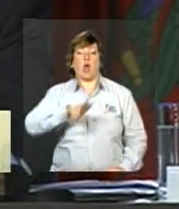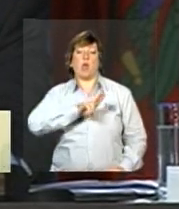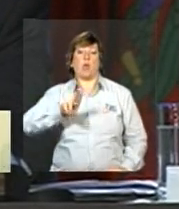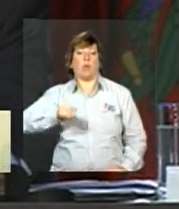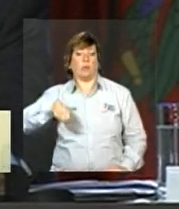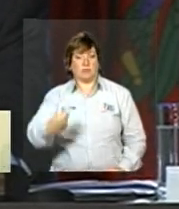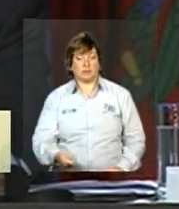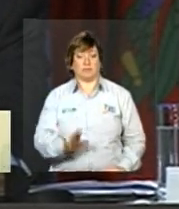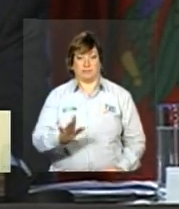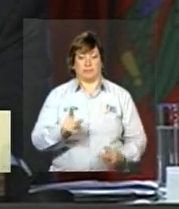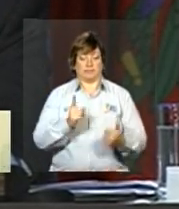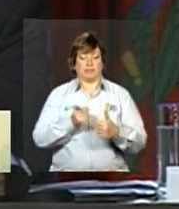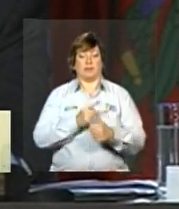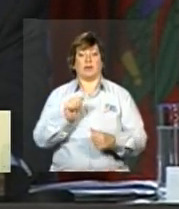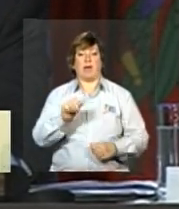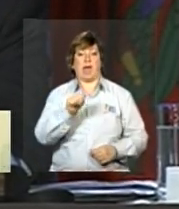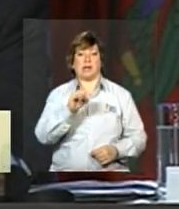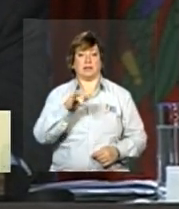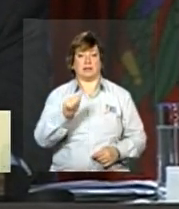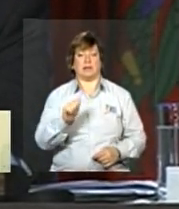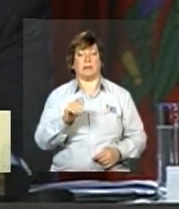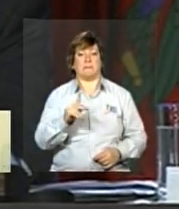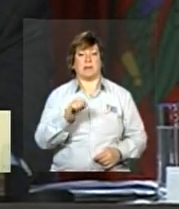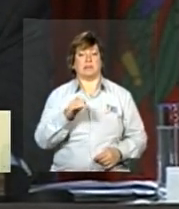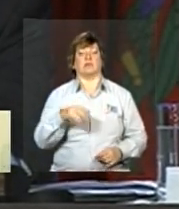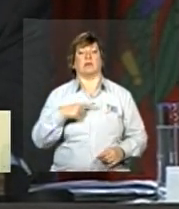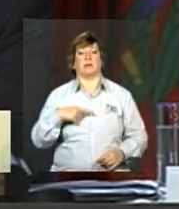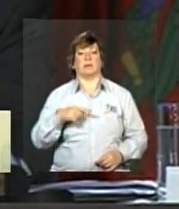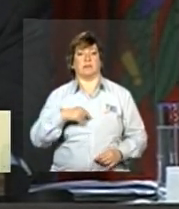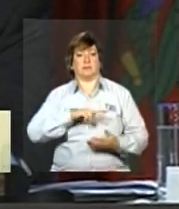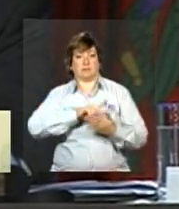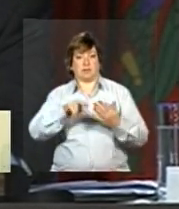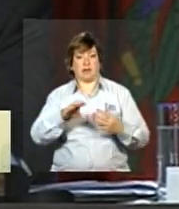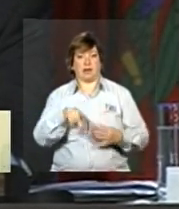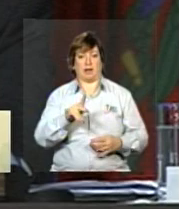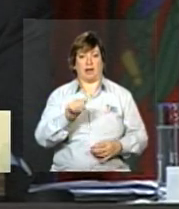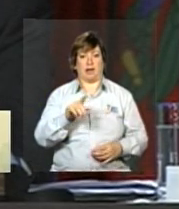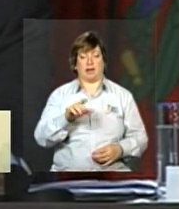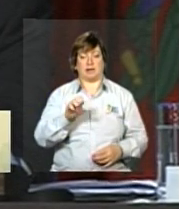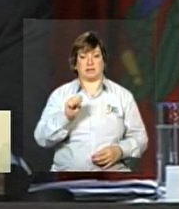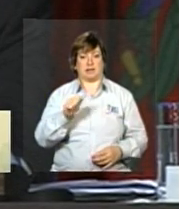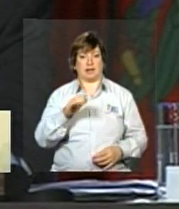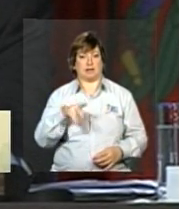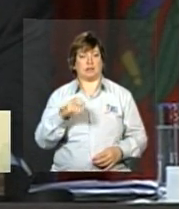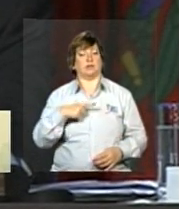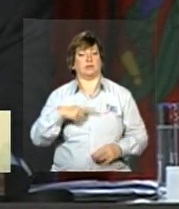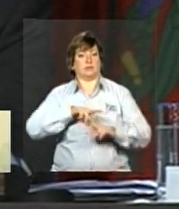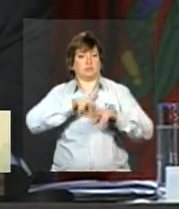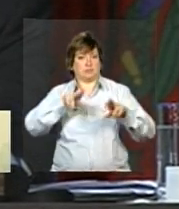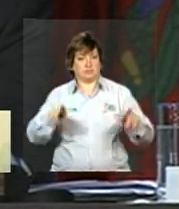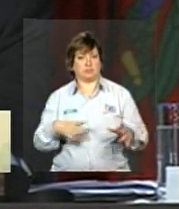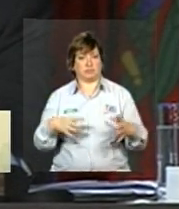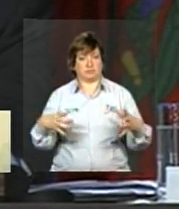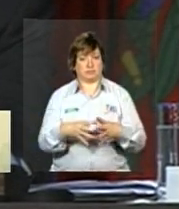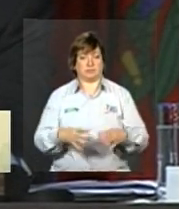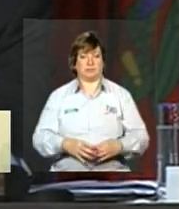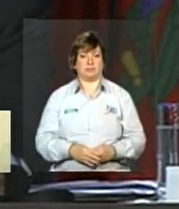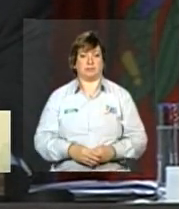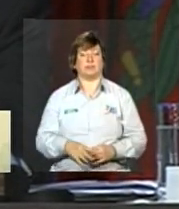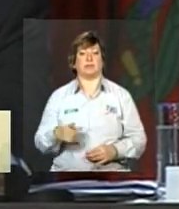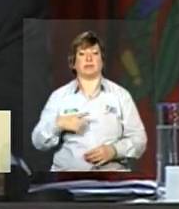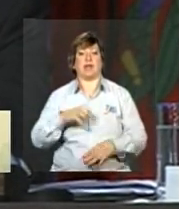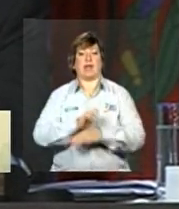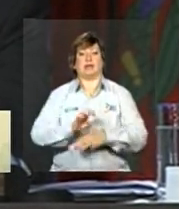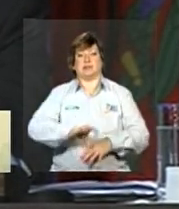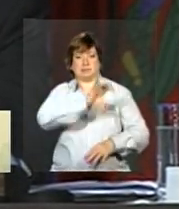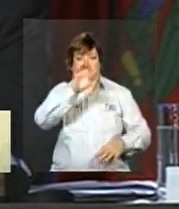nomeações. Os estados da Ásia-Pacífico, Bangladesh, Japão, Cazaquistão, Nepal e Tajiquistão. Os